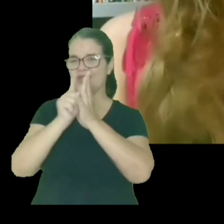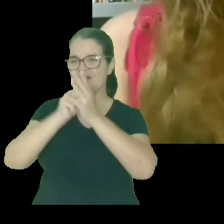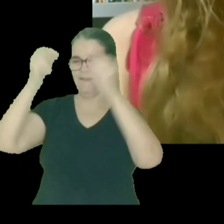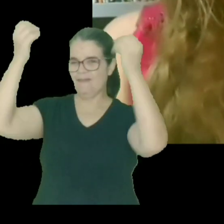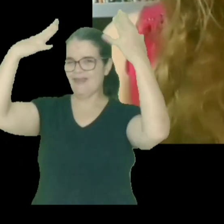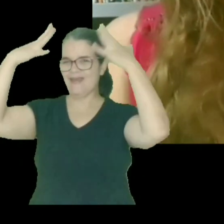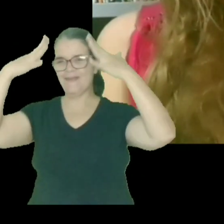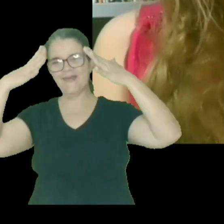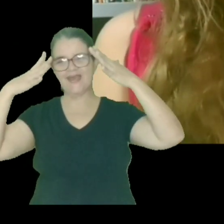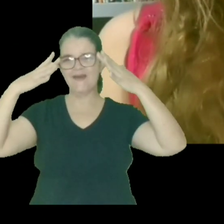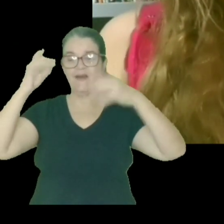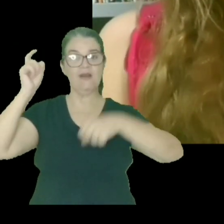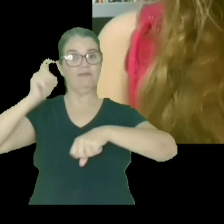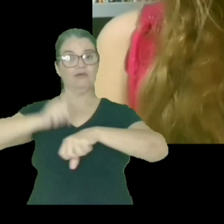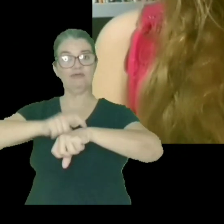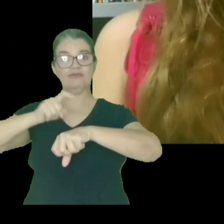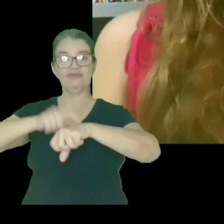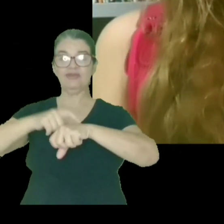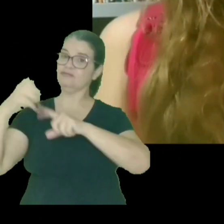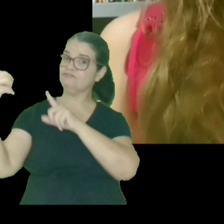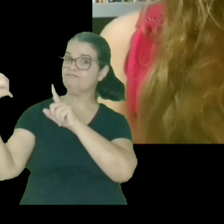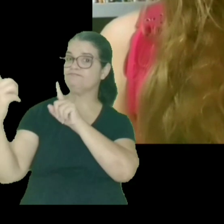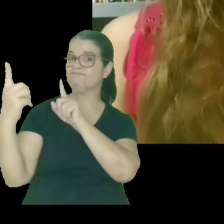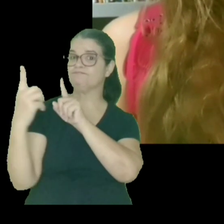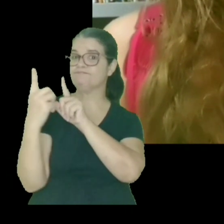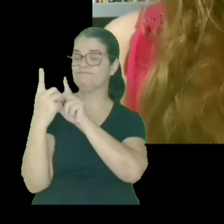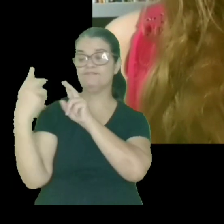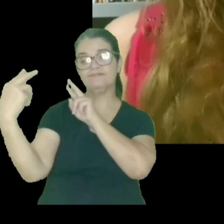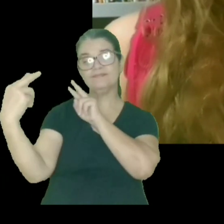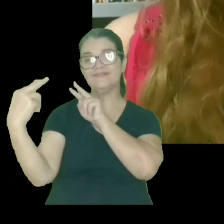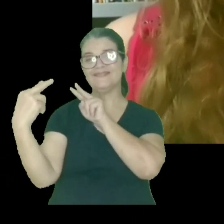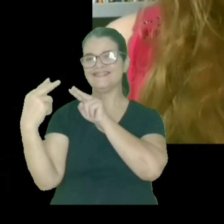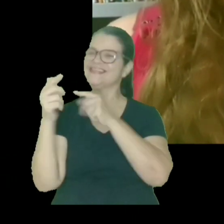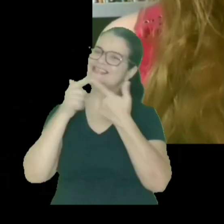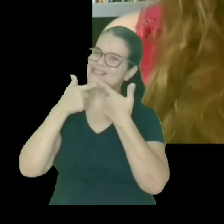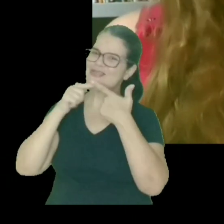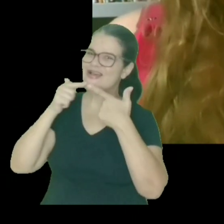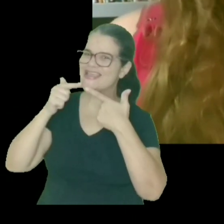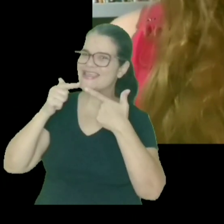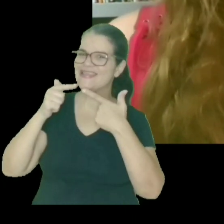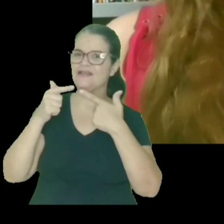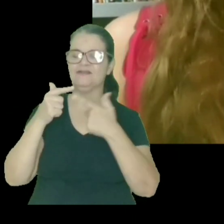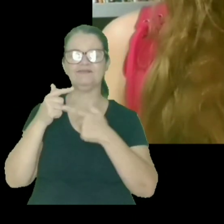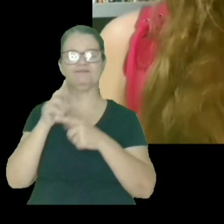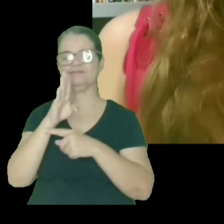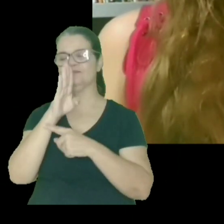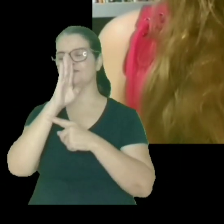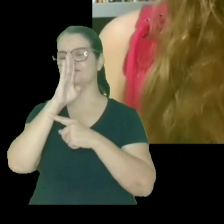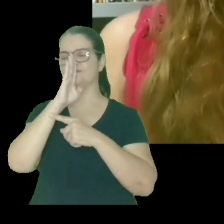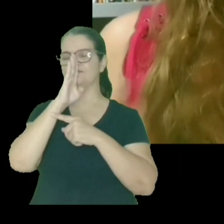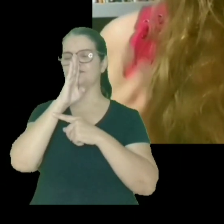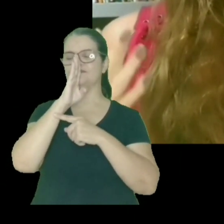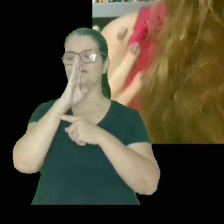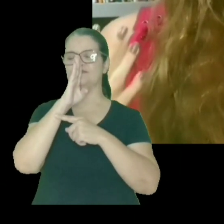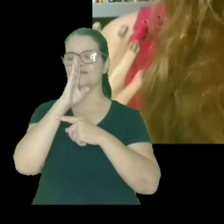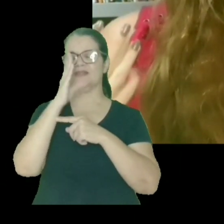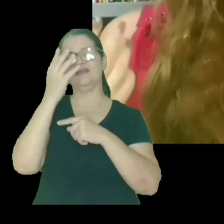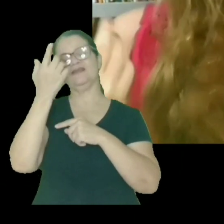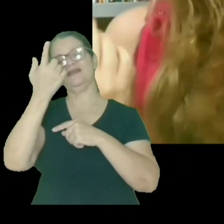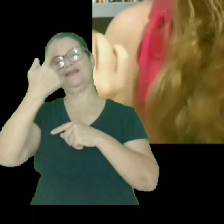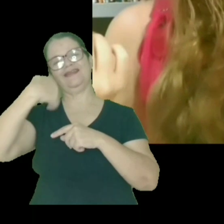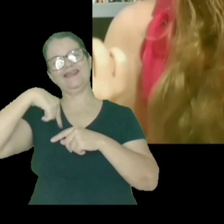um instante, ficamos nos defrontando, sorrindo, sem falar. E eu,